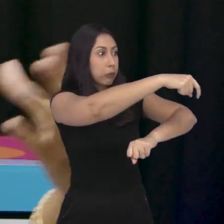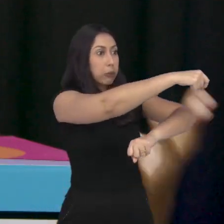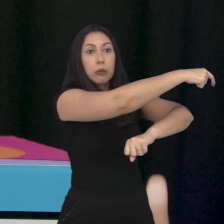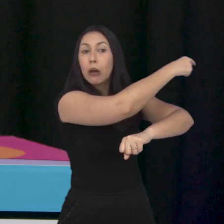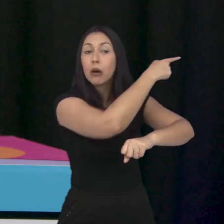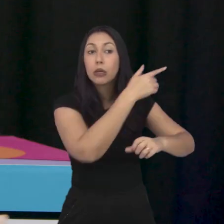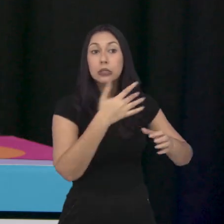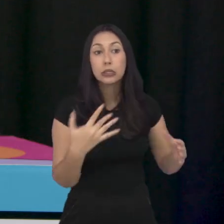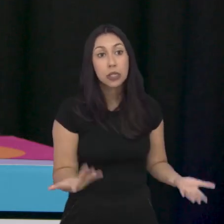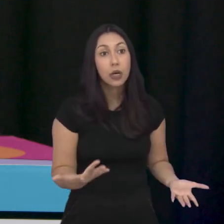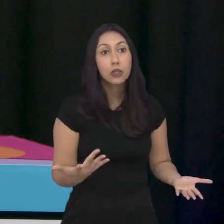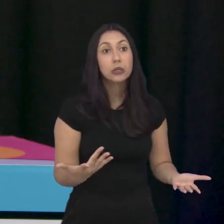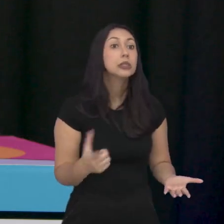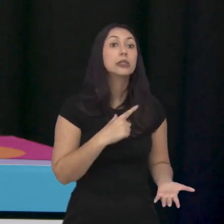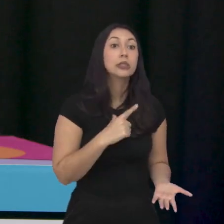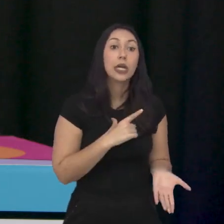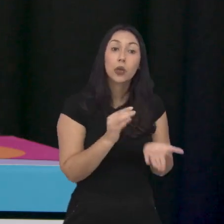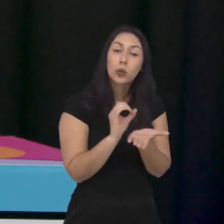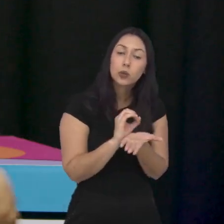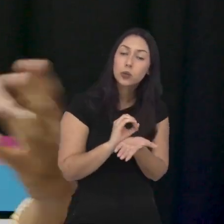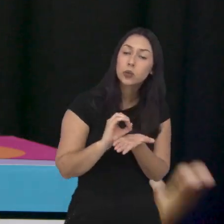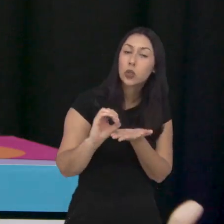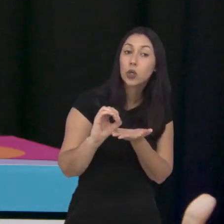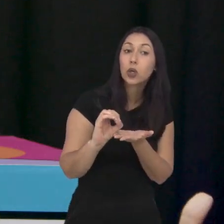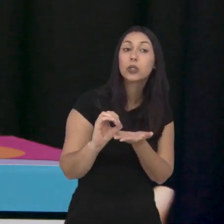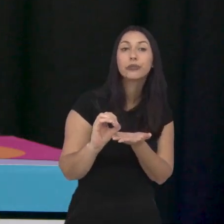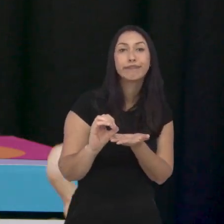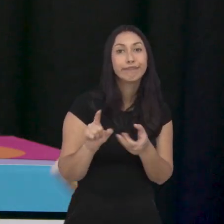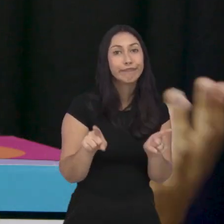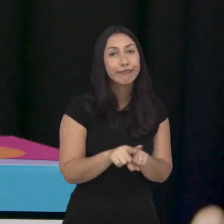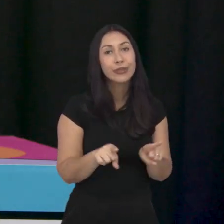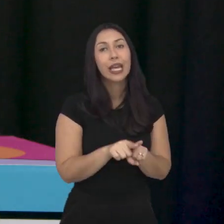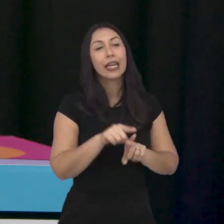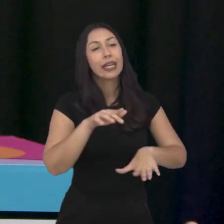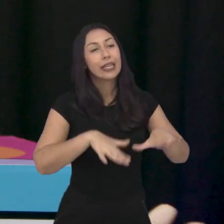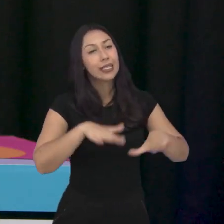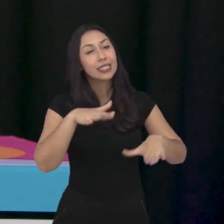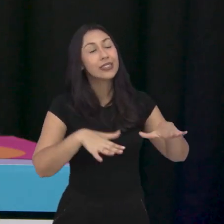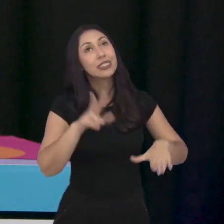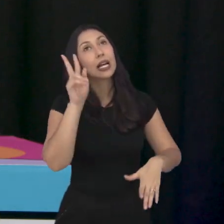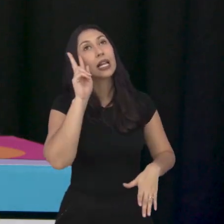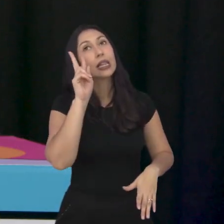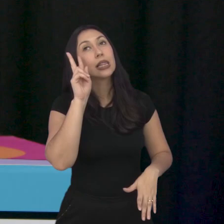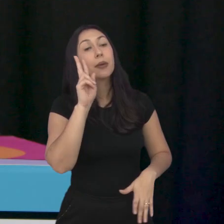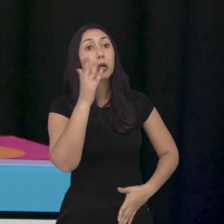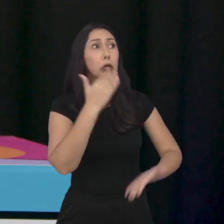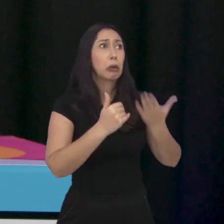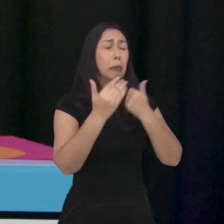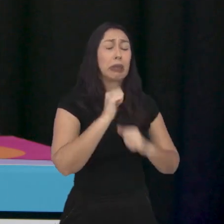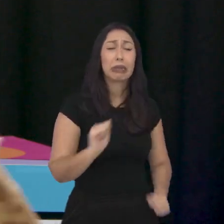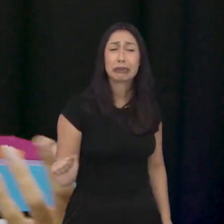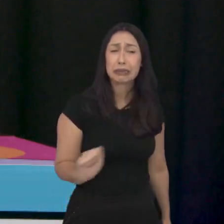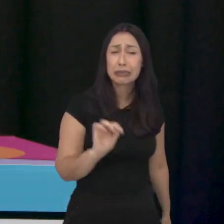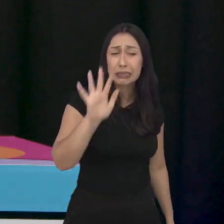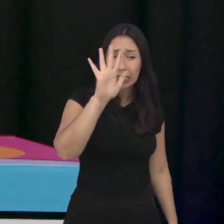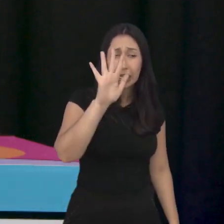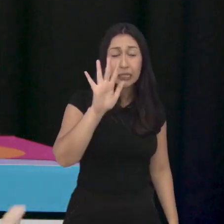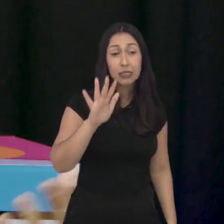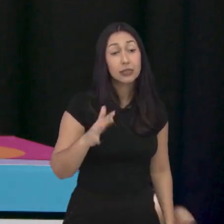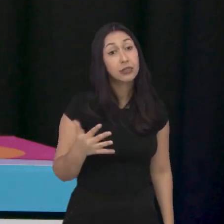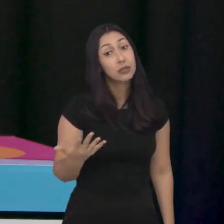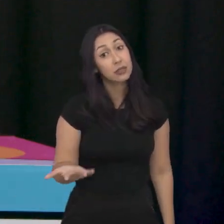da monocultura. Então a gente tem ali os orgânicos que tanto se desejam, que muitas vezes a gente remete como um alimento